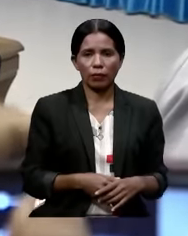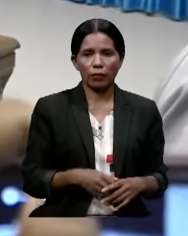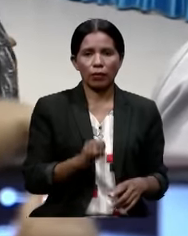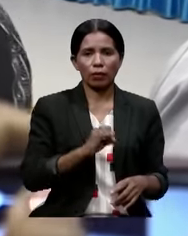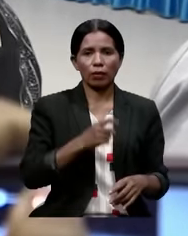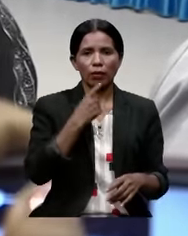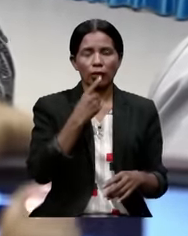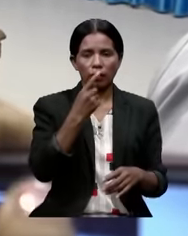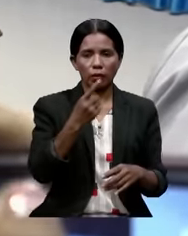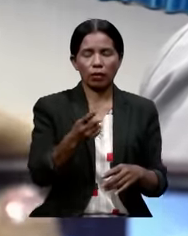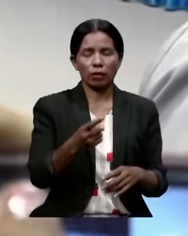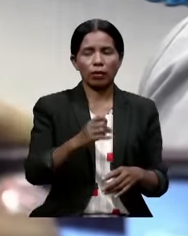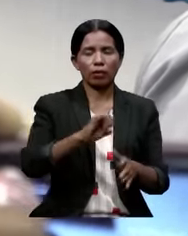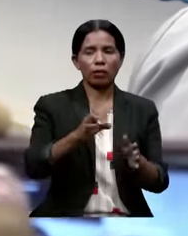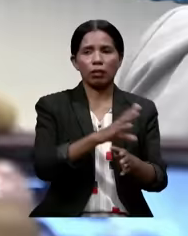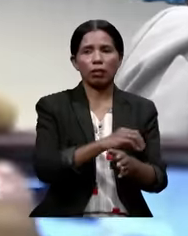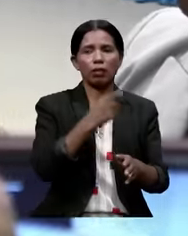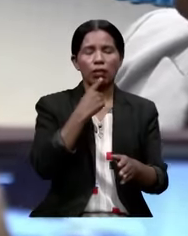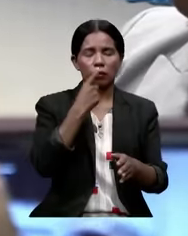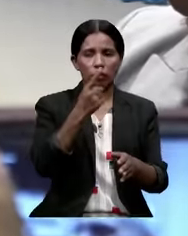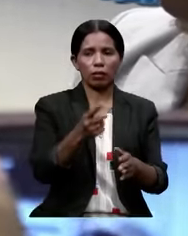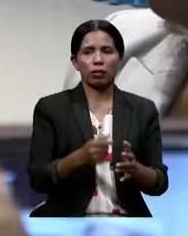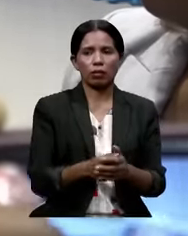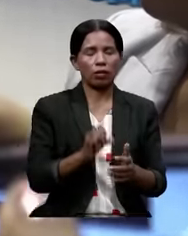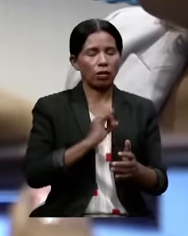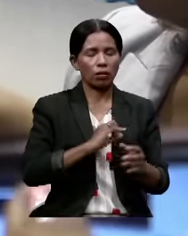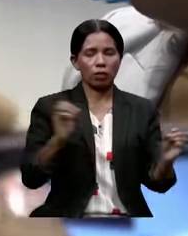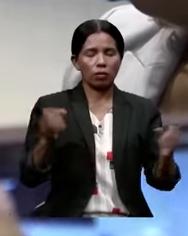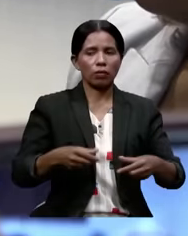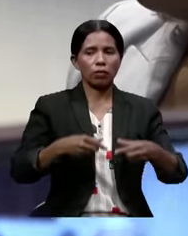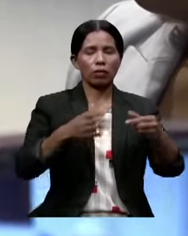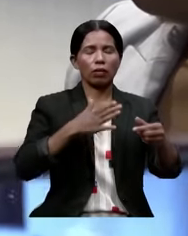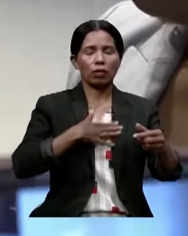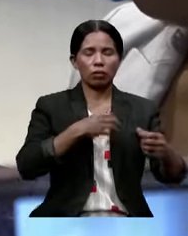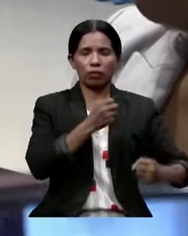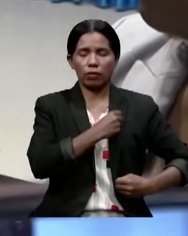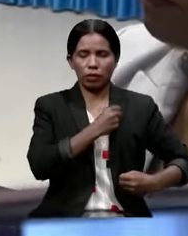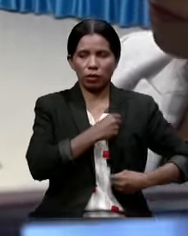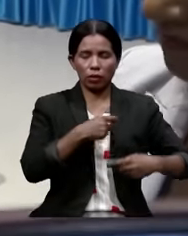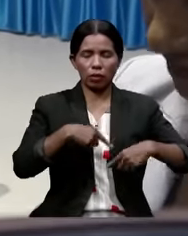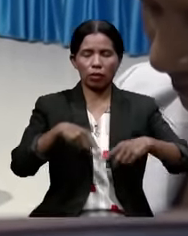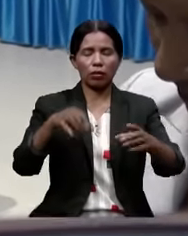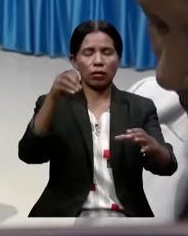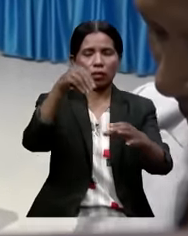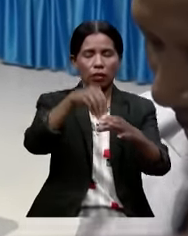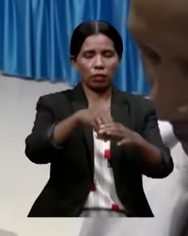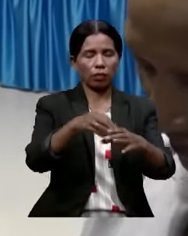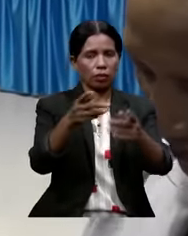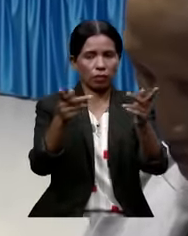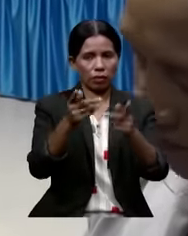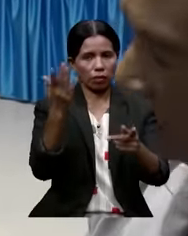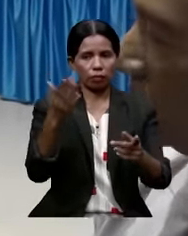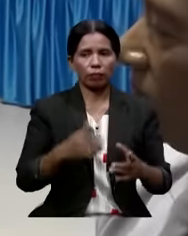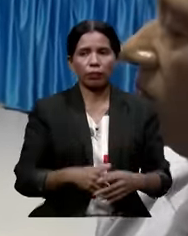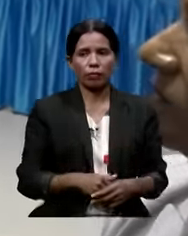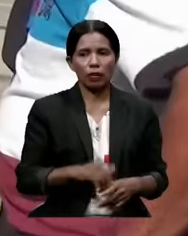se está maior general, ou recusa, ou la ordem da minha força do ba mete a situação ser numa.